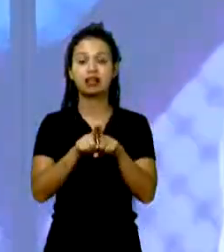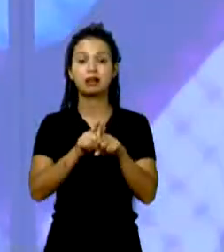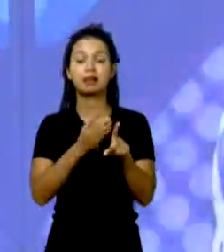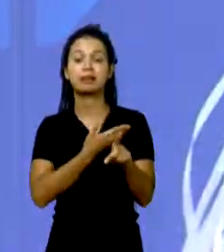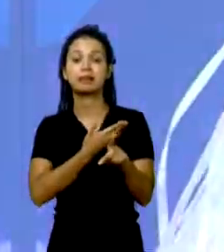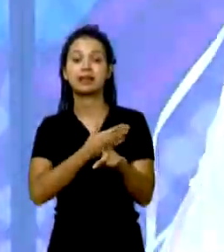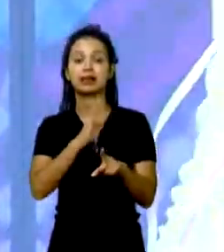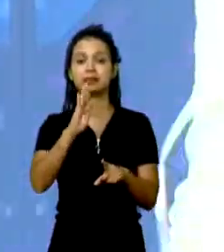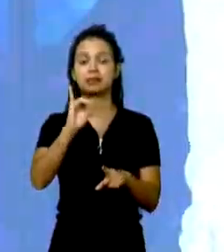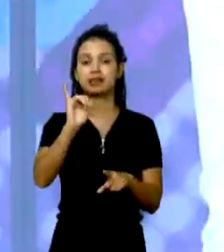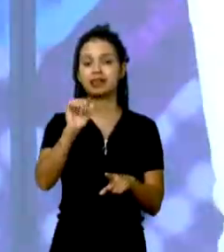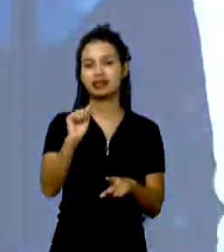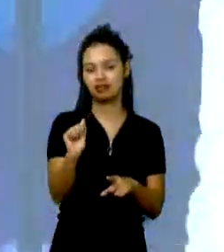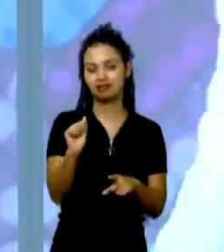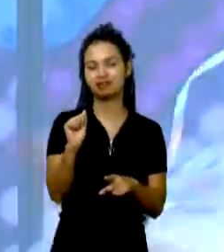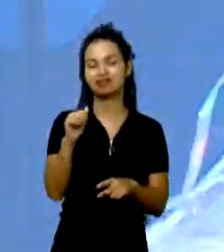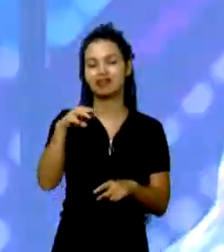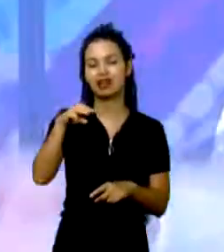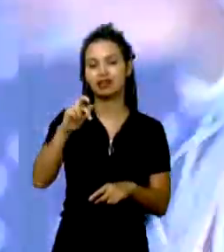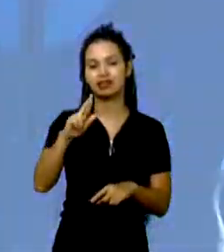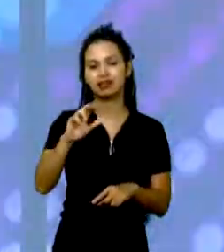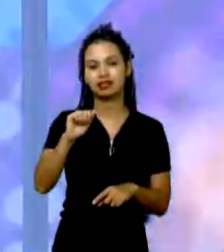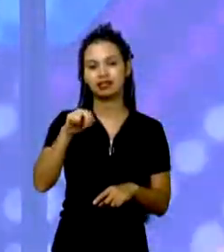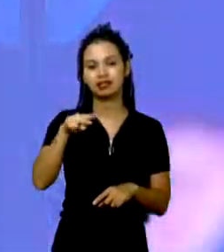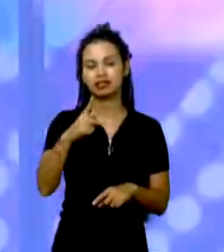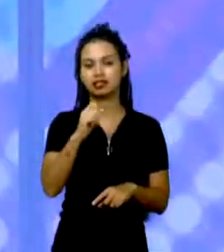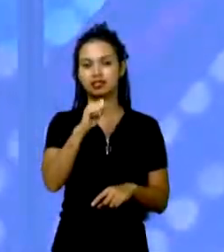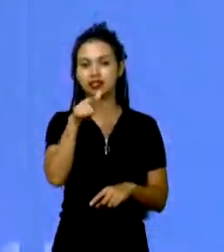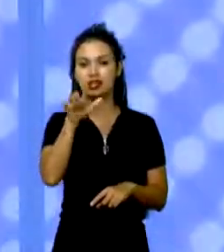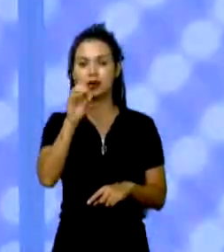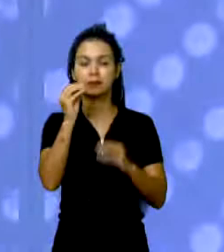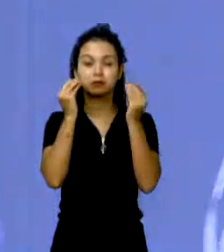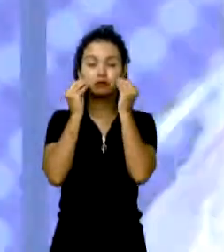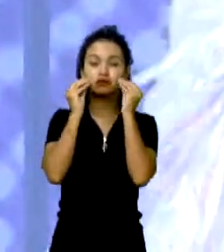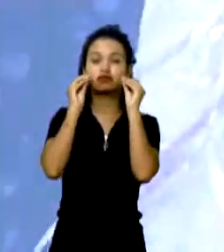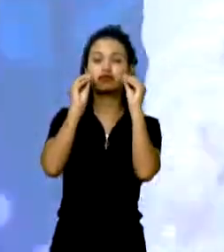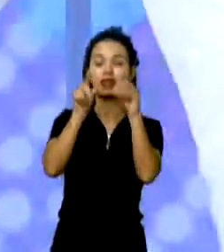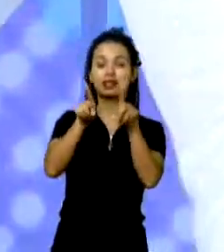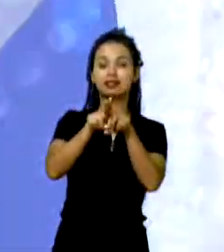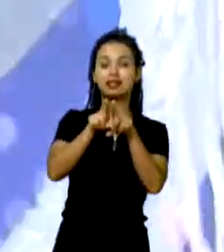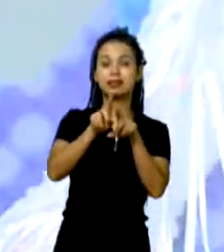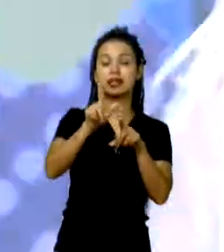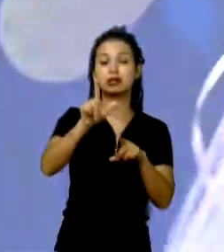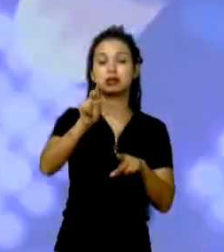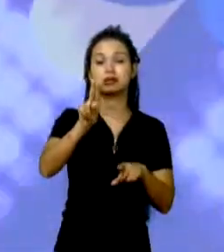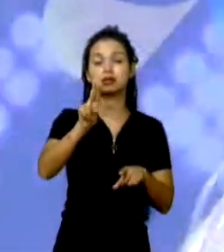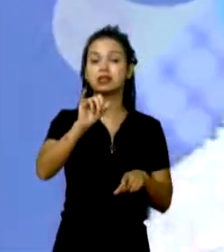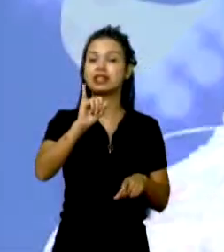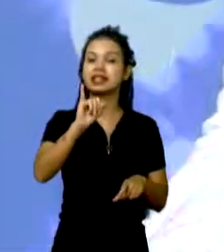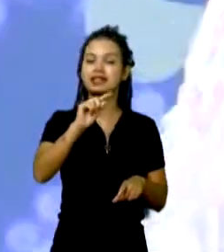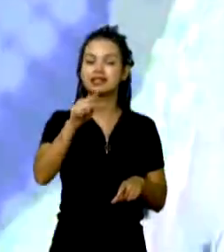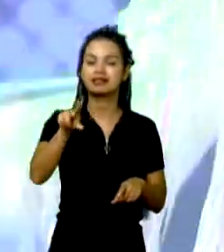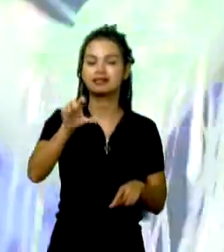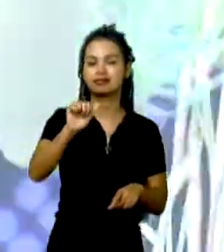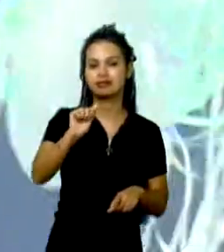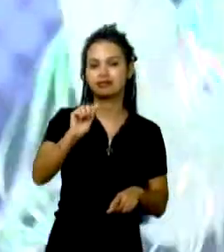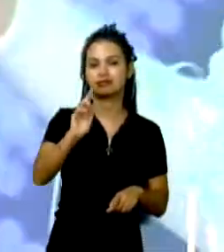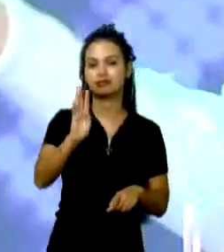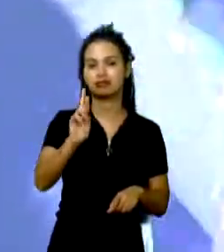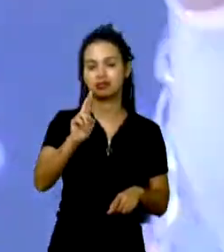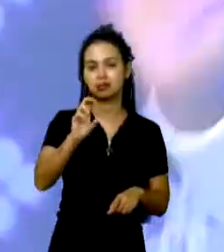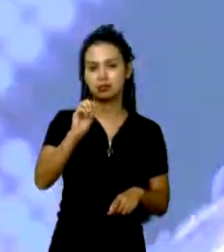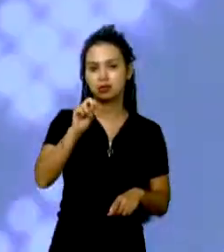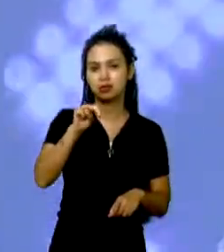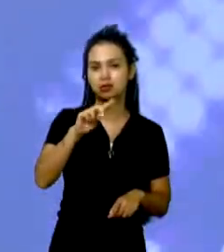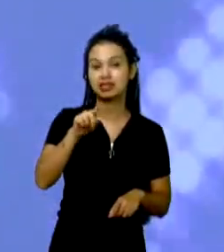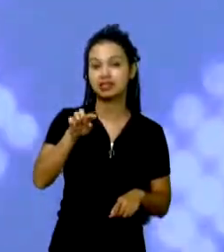Bia Maranhão, tá? Queria mandar um beijo pra minha amiga Luísa Bronze, lá do Residencial Luiz Bacelar. É, um beijo pra